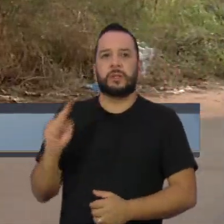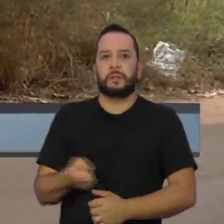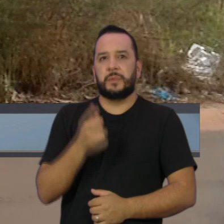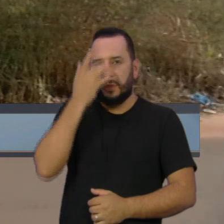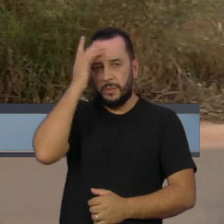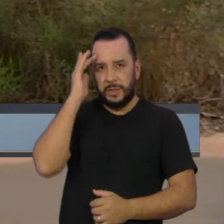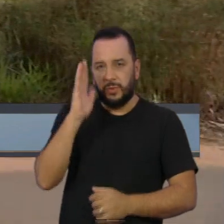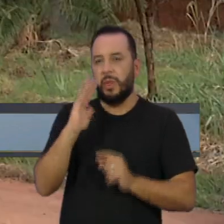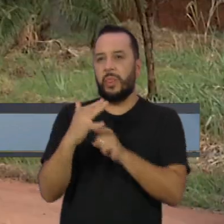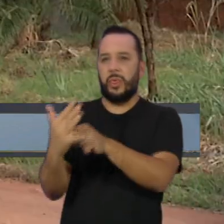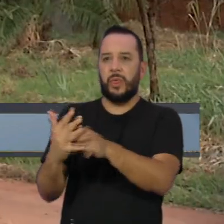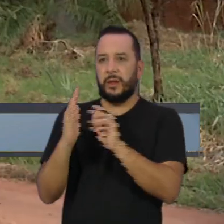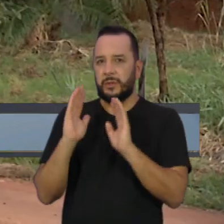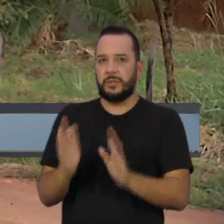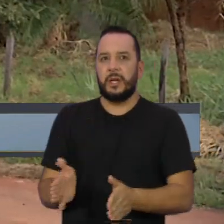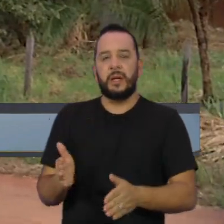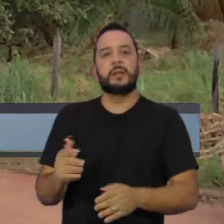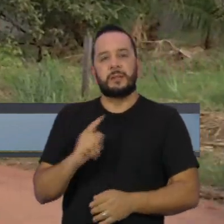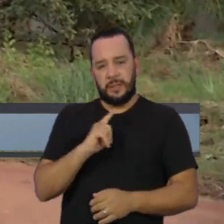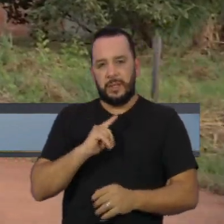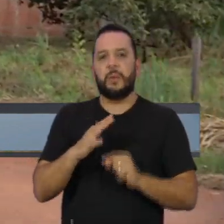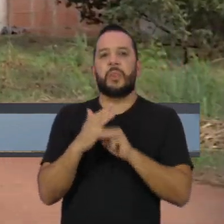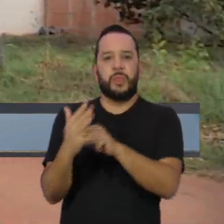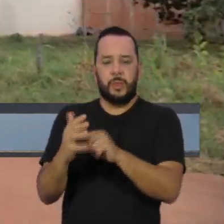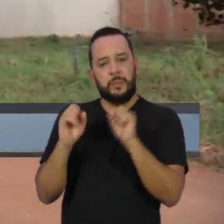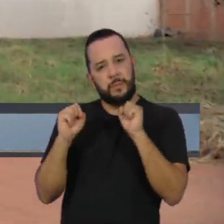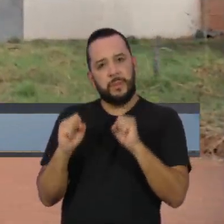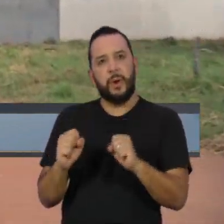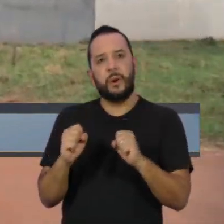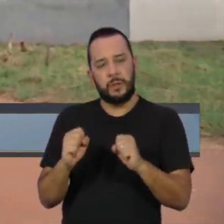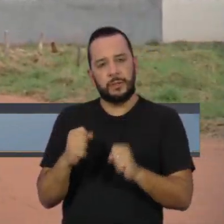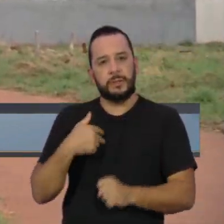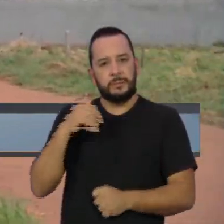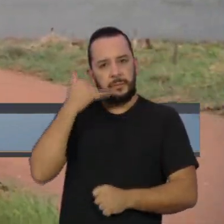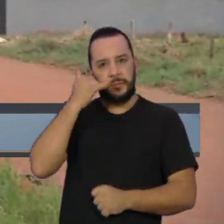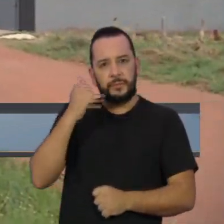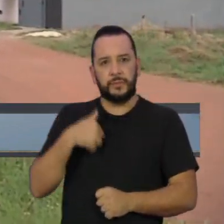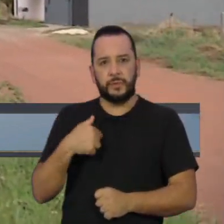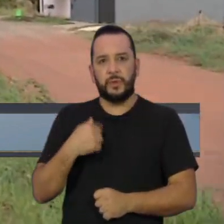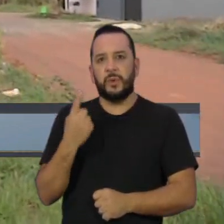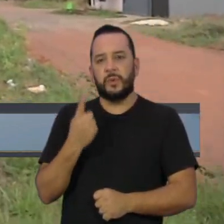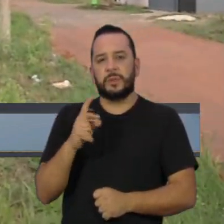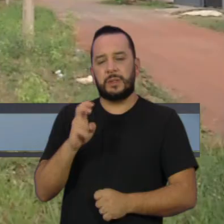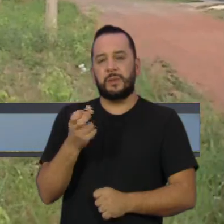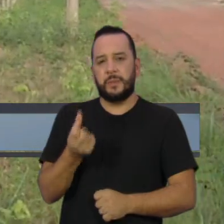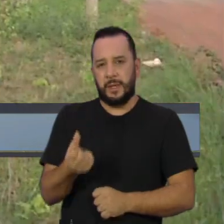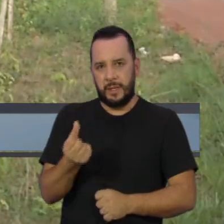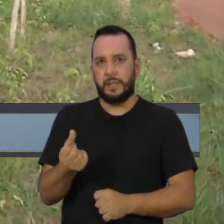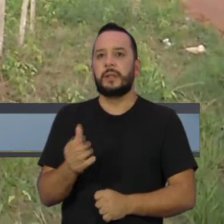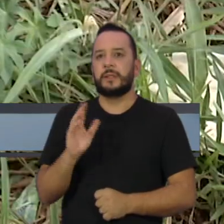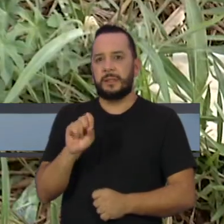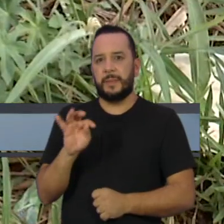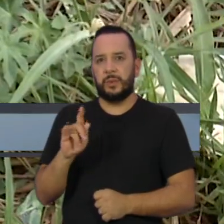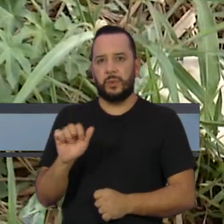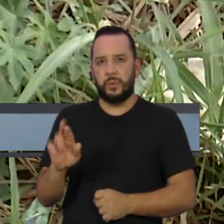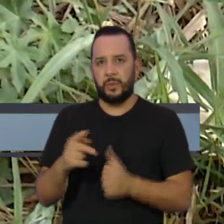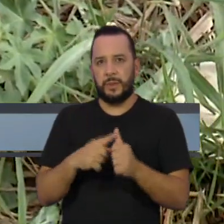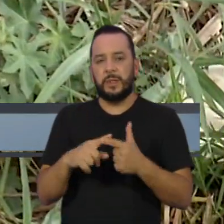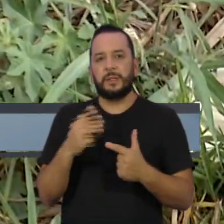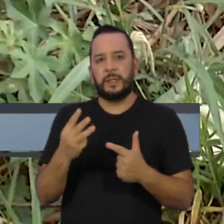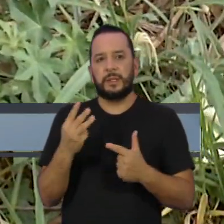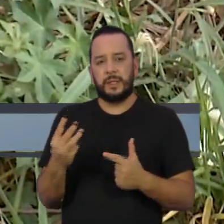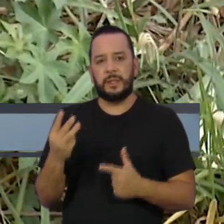mil notificadas denúncias podem ser feitas pelos telefones 156 da semadur